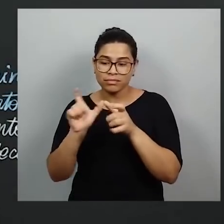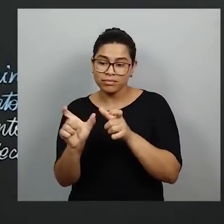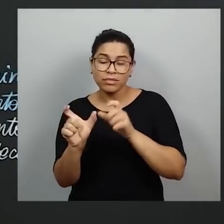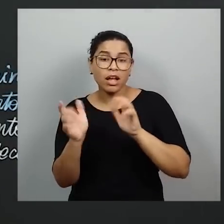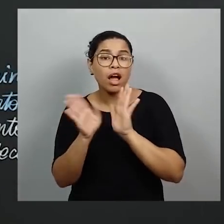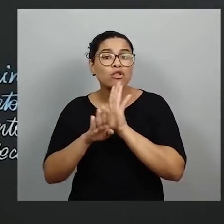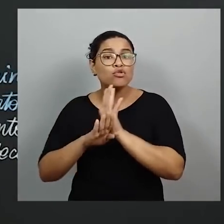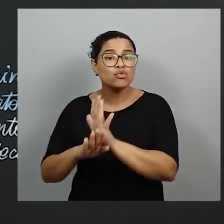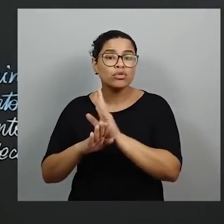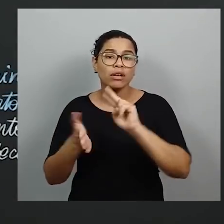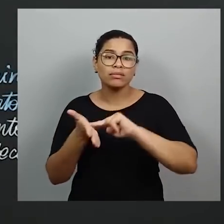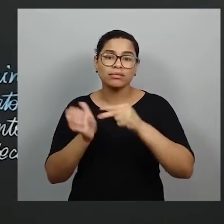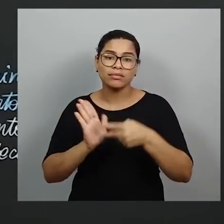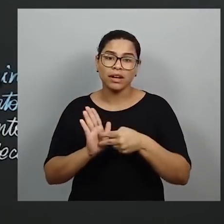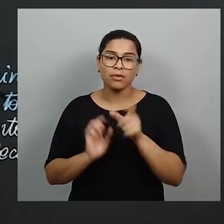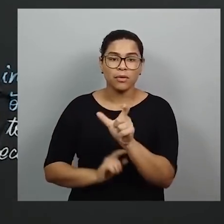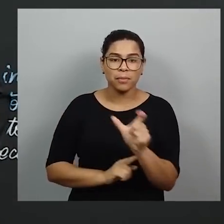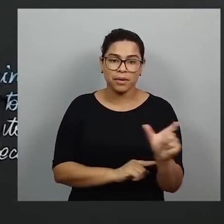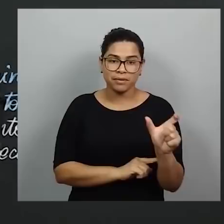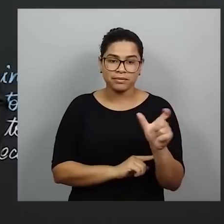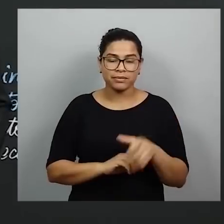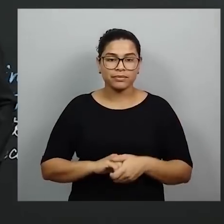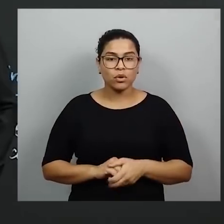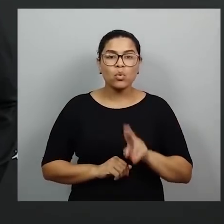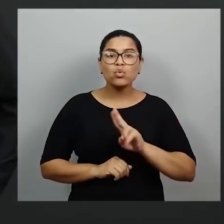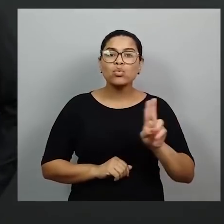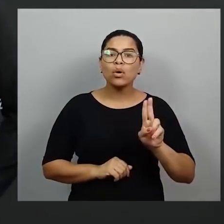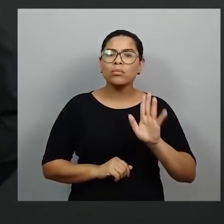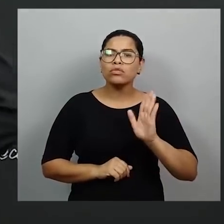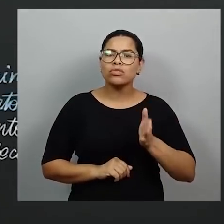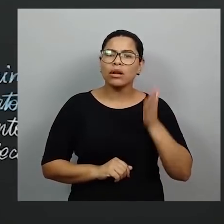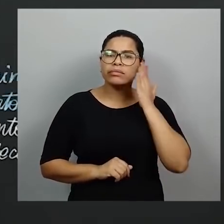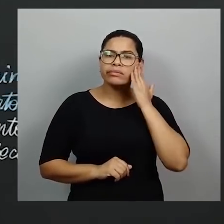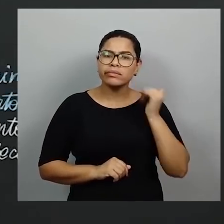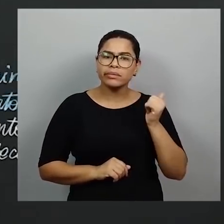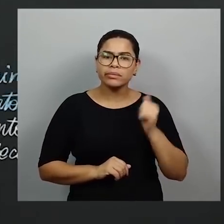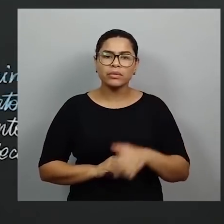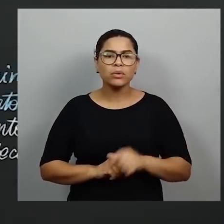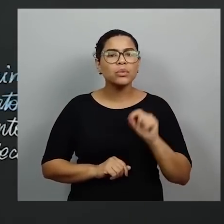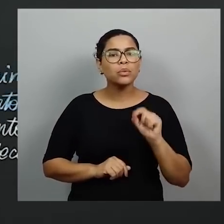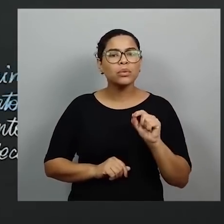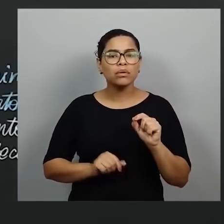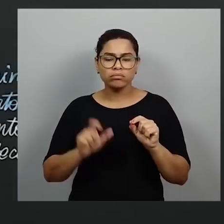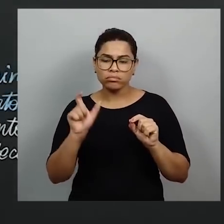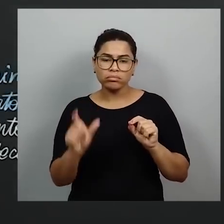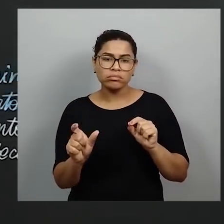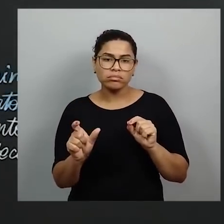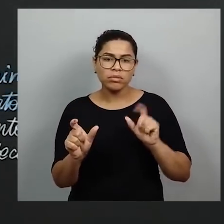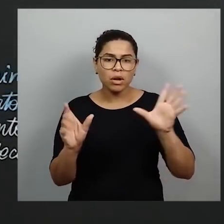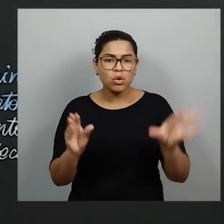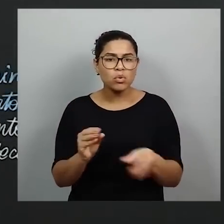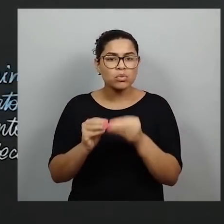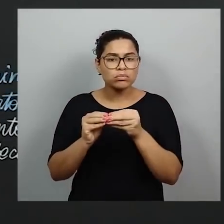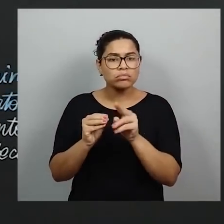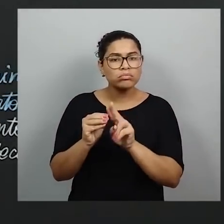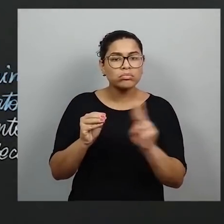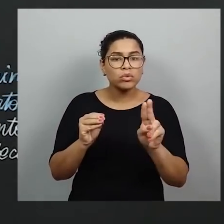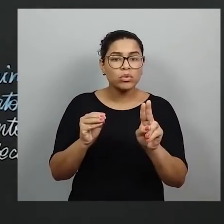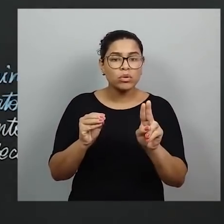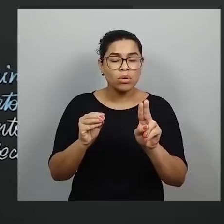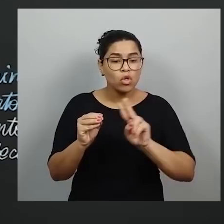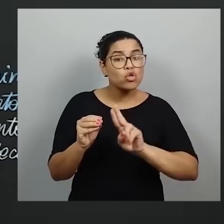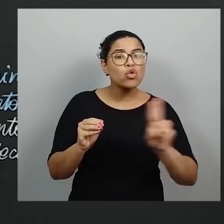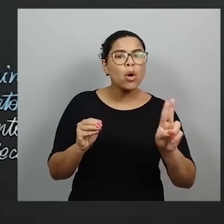para o significado das palavras. O nome já nos sugere algo, né? Complemento nominal, ou seja, é o complemento